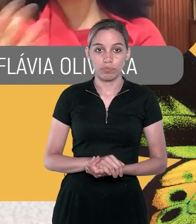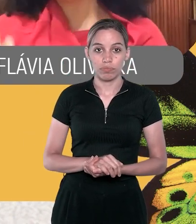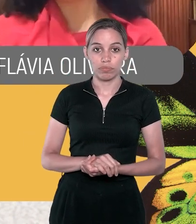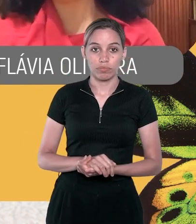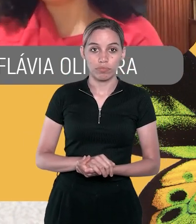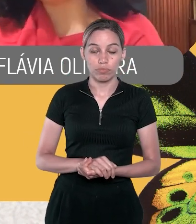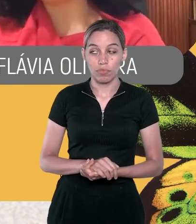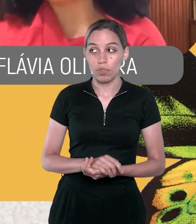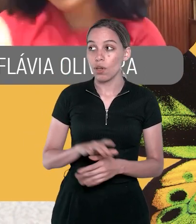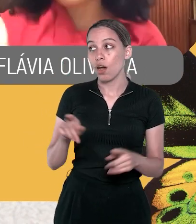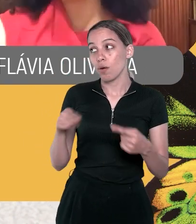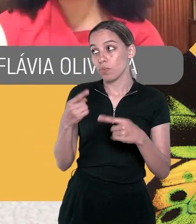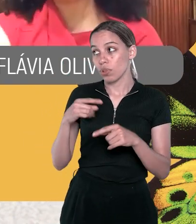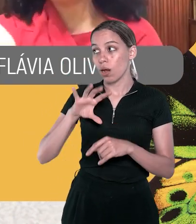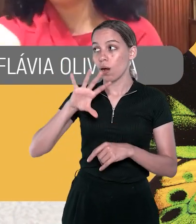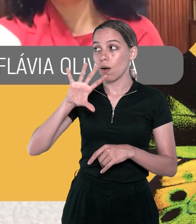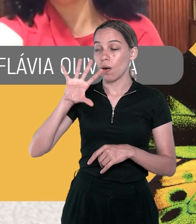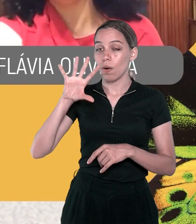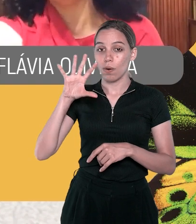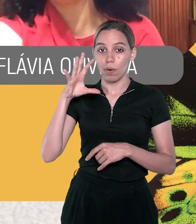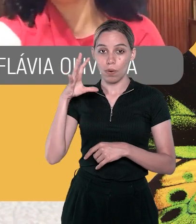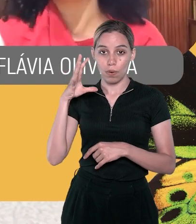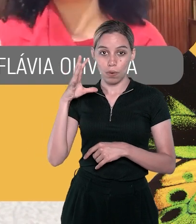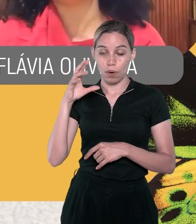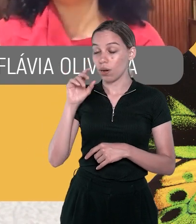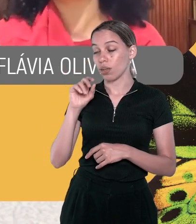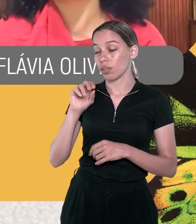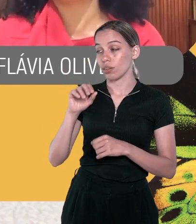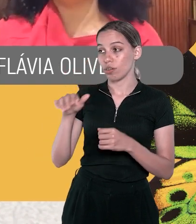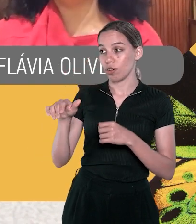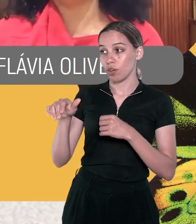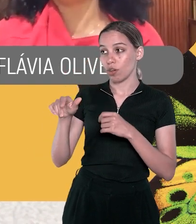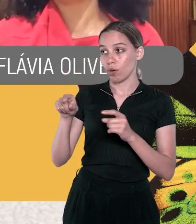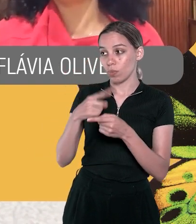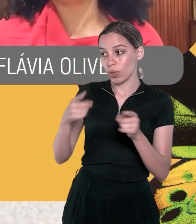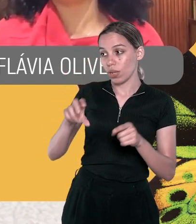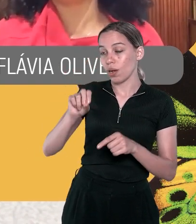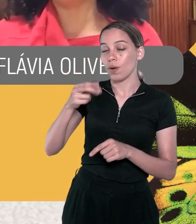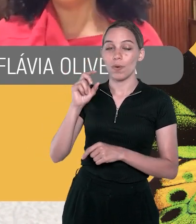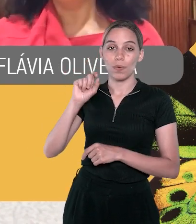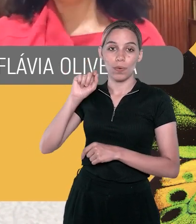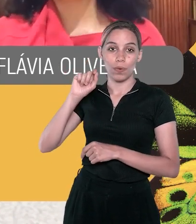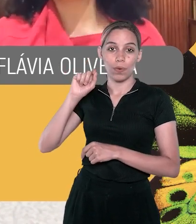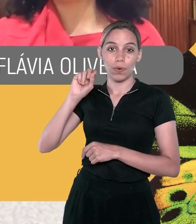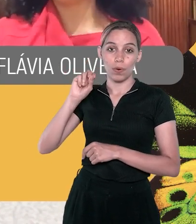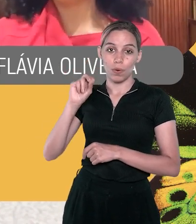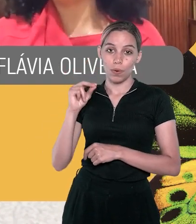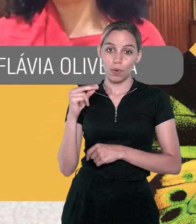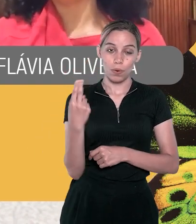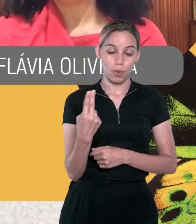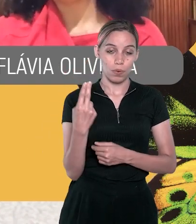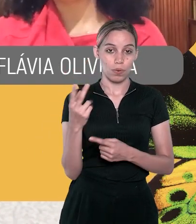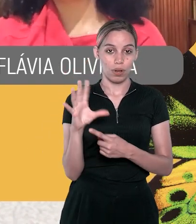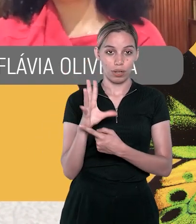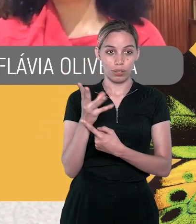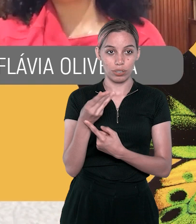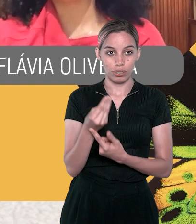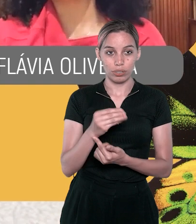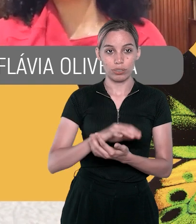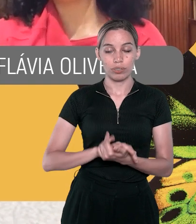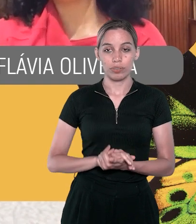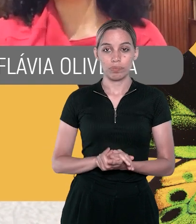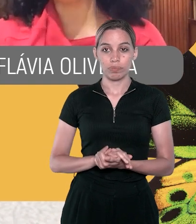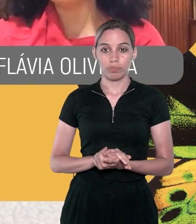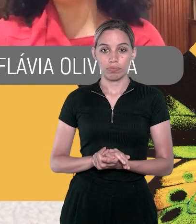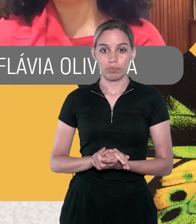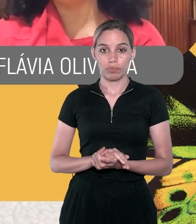musicais ou artísticos, né? Porque se a gente partir aqui do livro, a gente está falando da arte de rua, de uma arte que